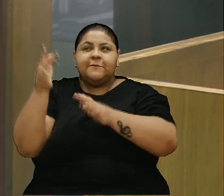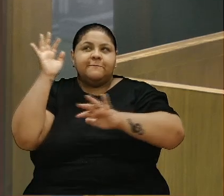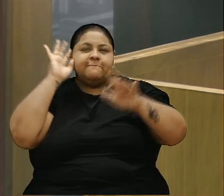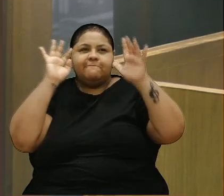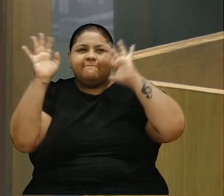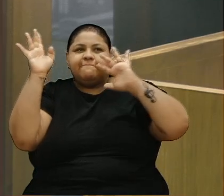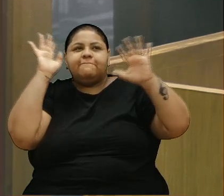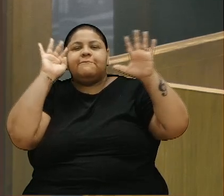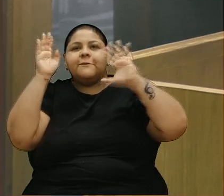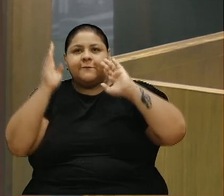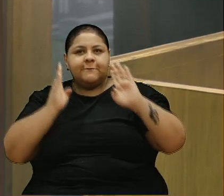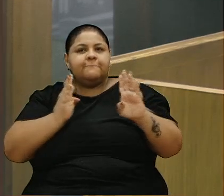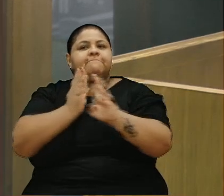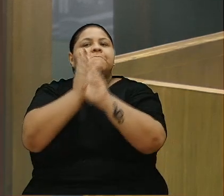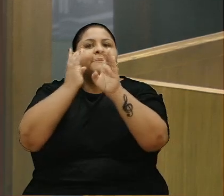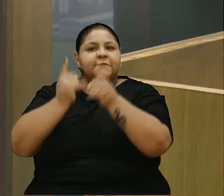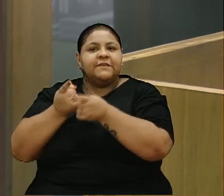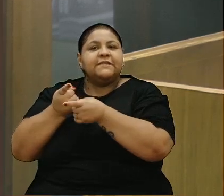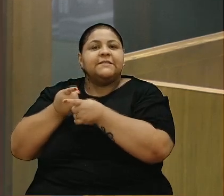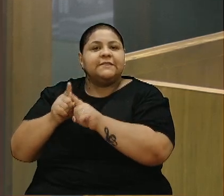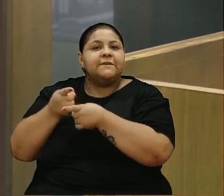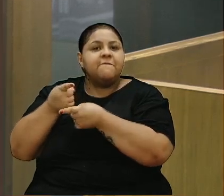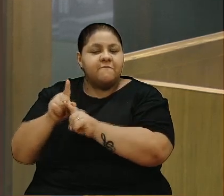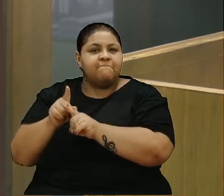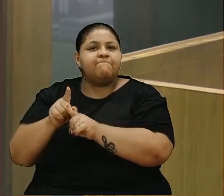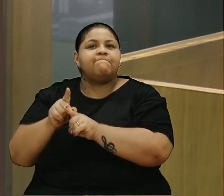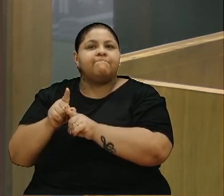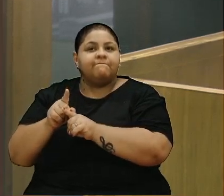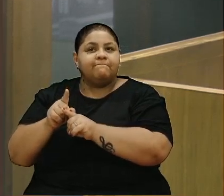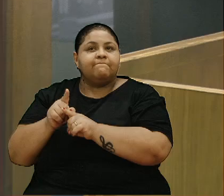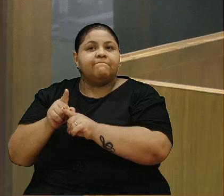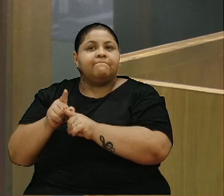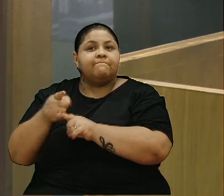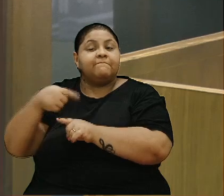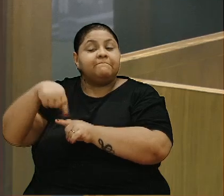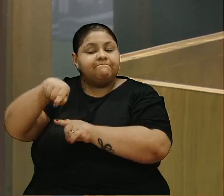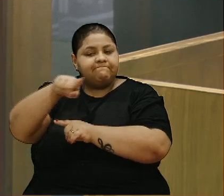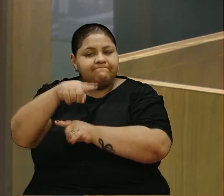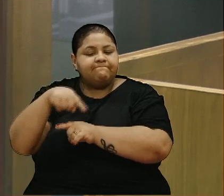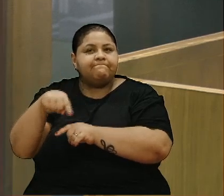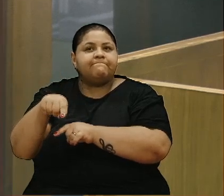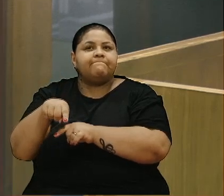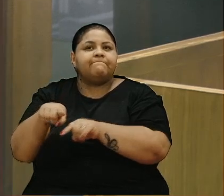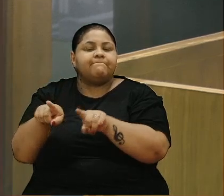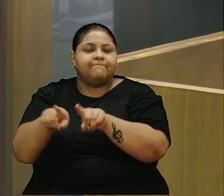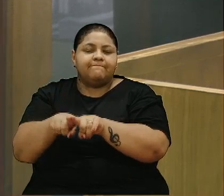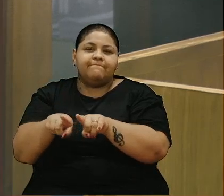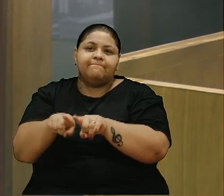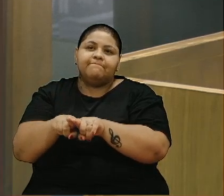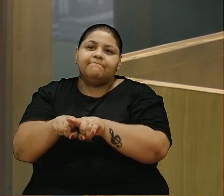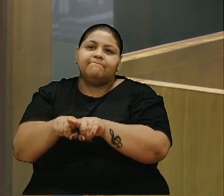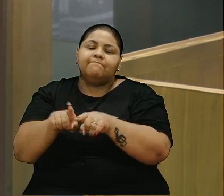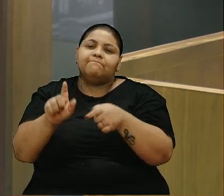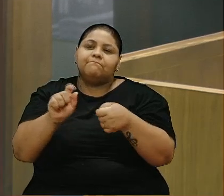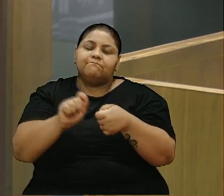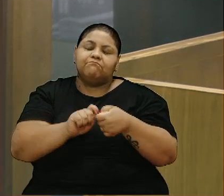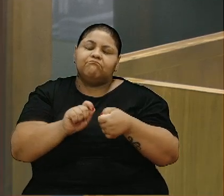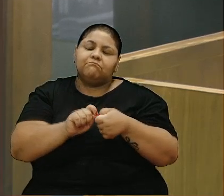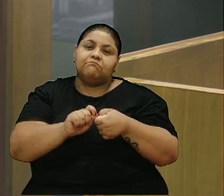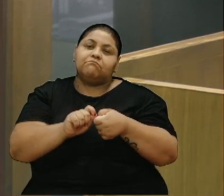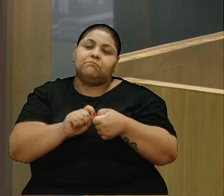encontrar muitos desafios. Vamos também, meus senhores, fazer com